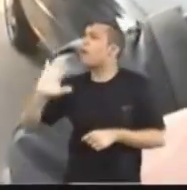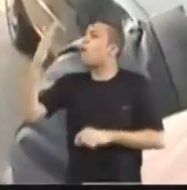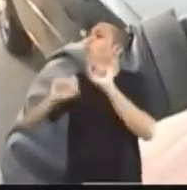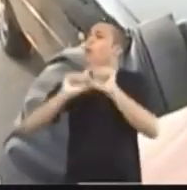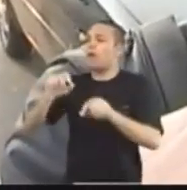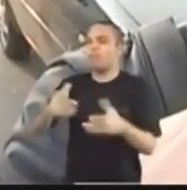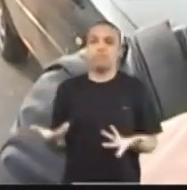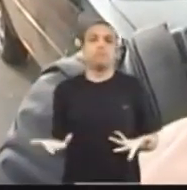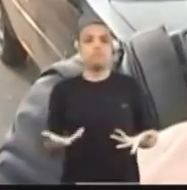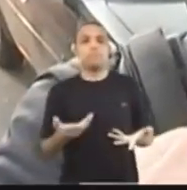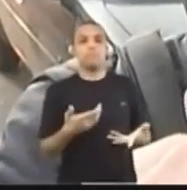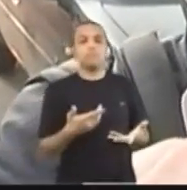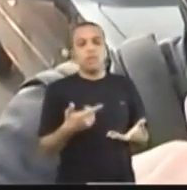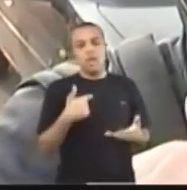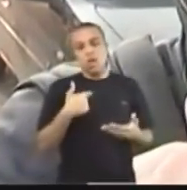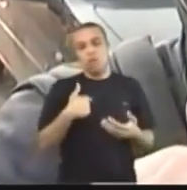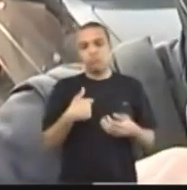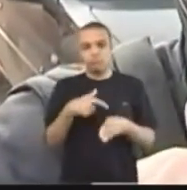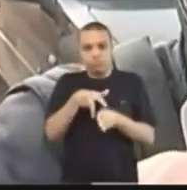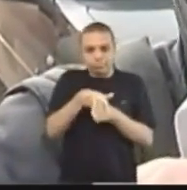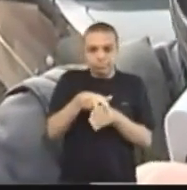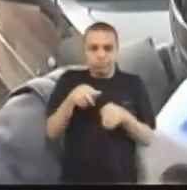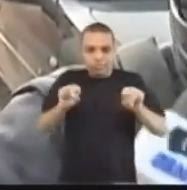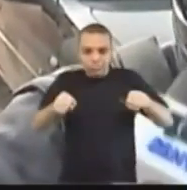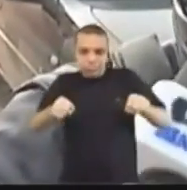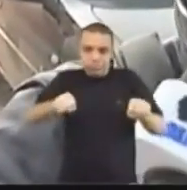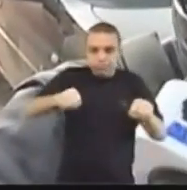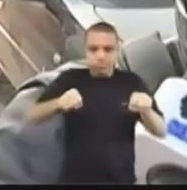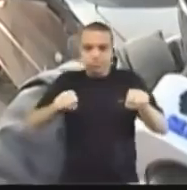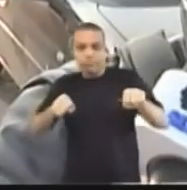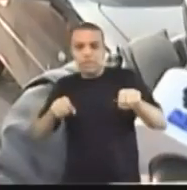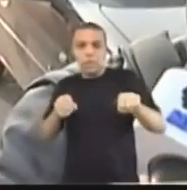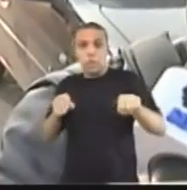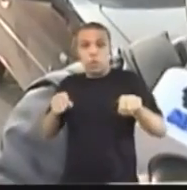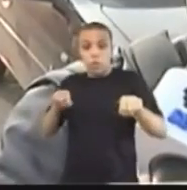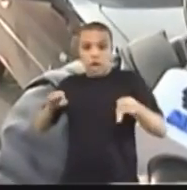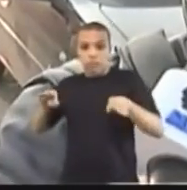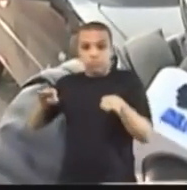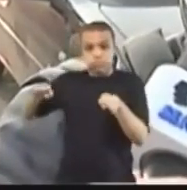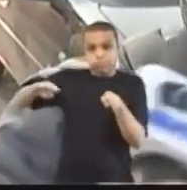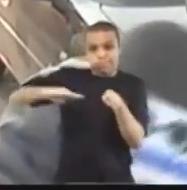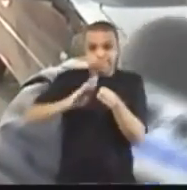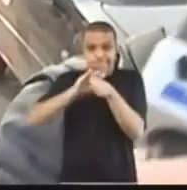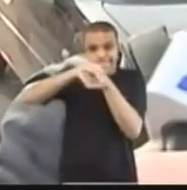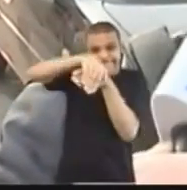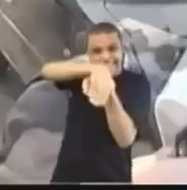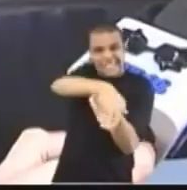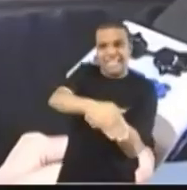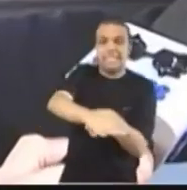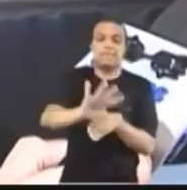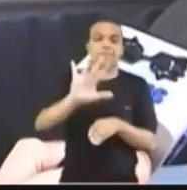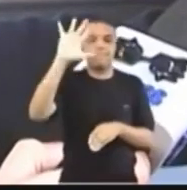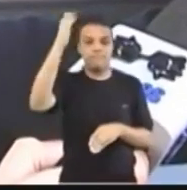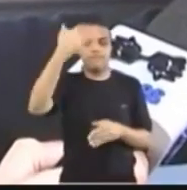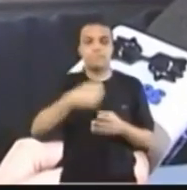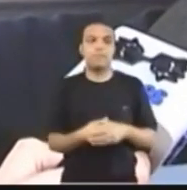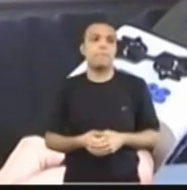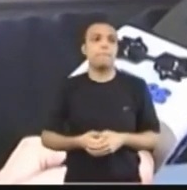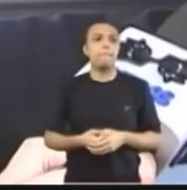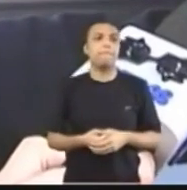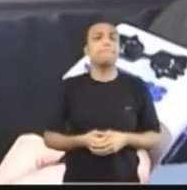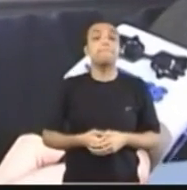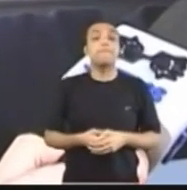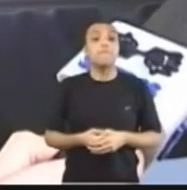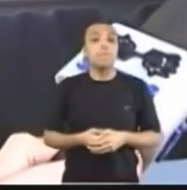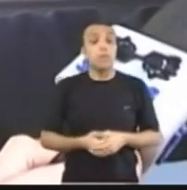Ah o carro passou por cima de mim da moto no cruzamento o pessoal é muito mal educado